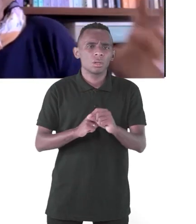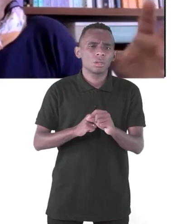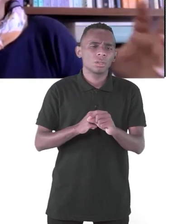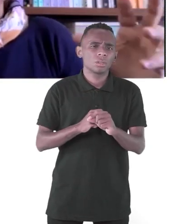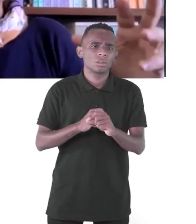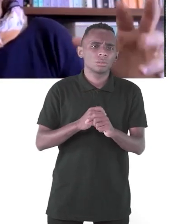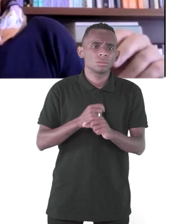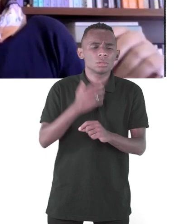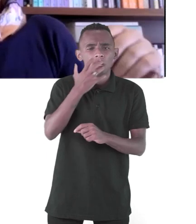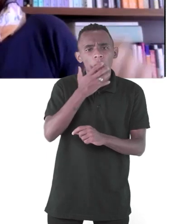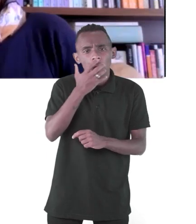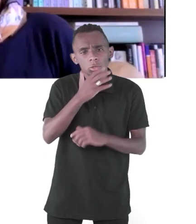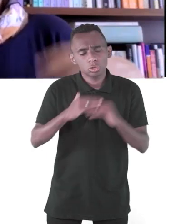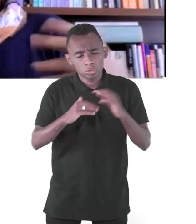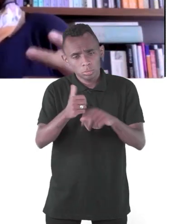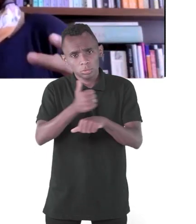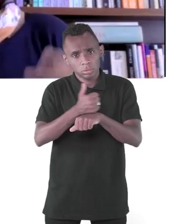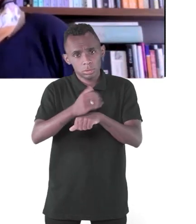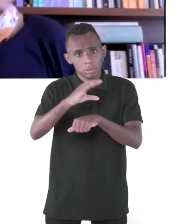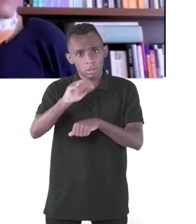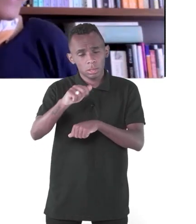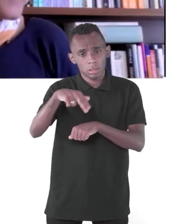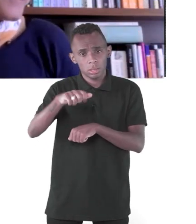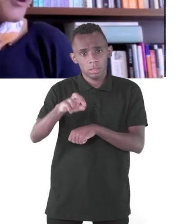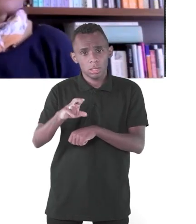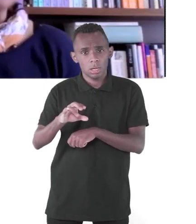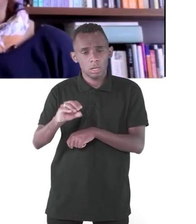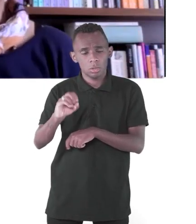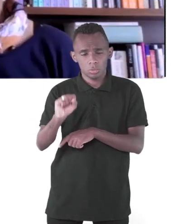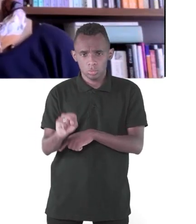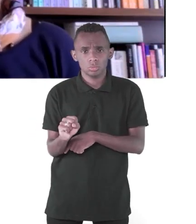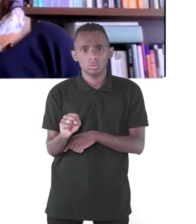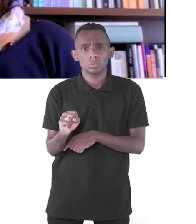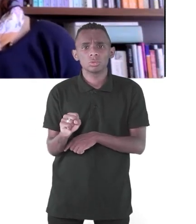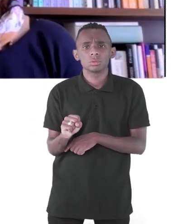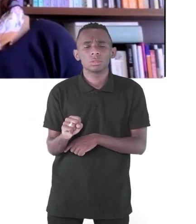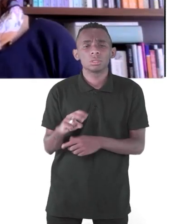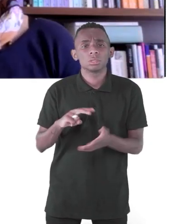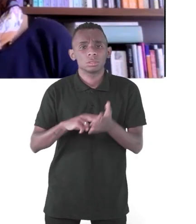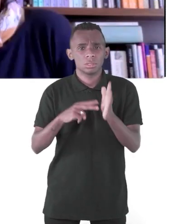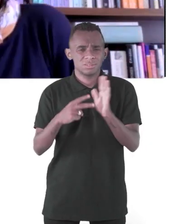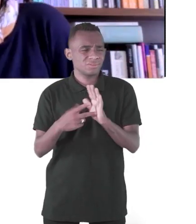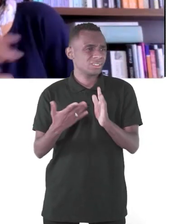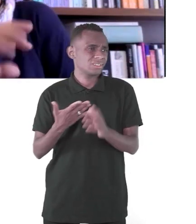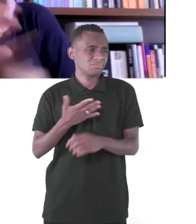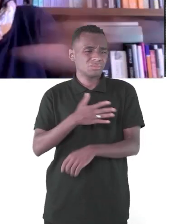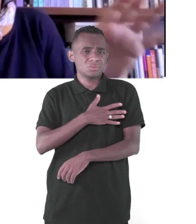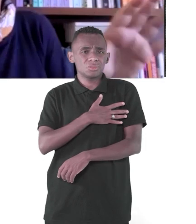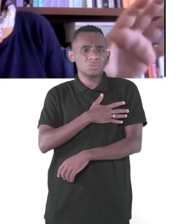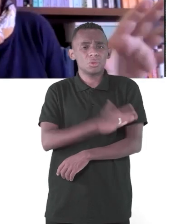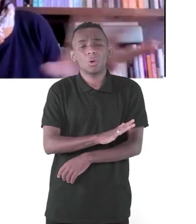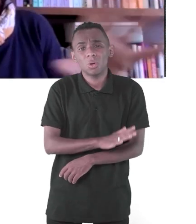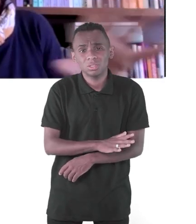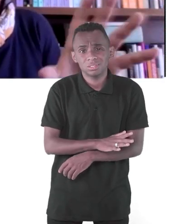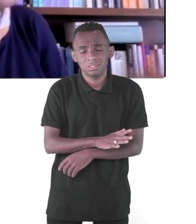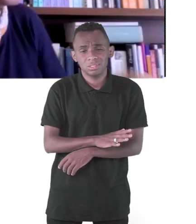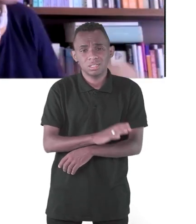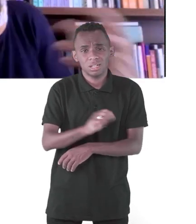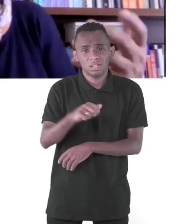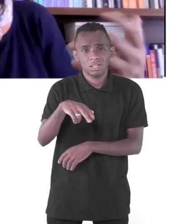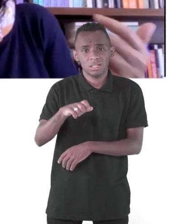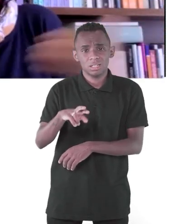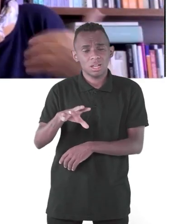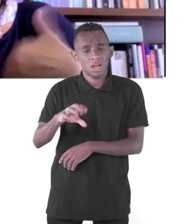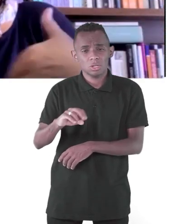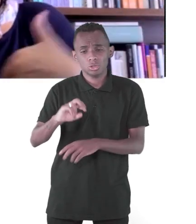de canários, né? E o canário, eu já ouvi músico dizendo que detesta tocar com canário